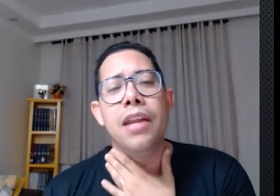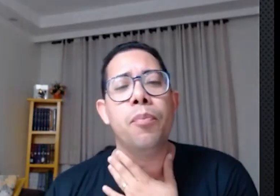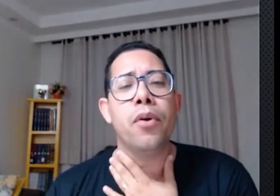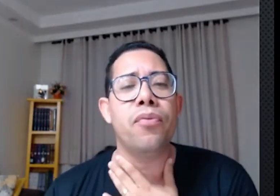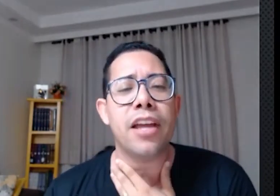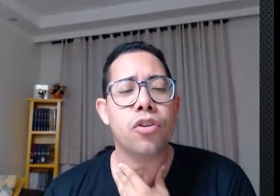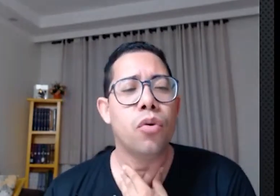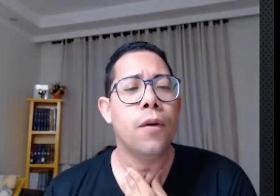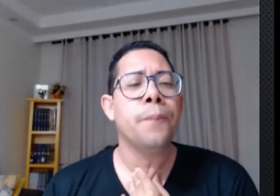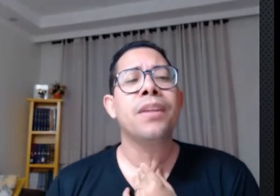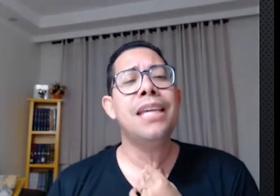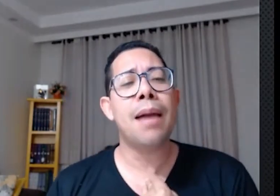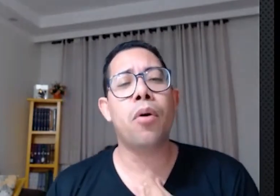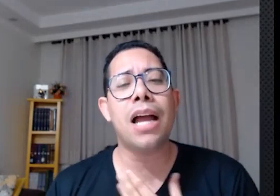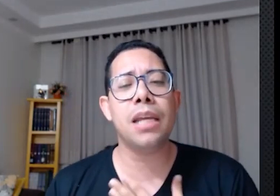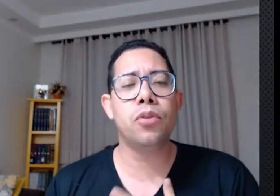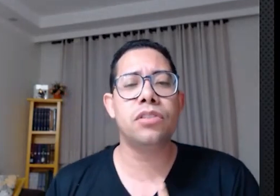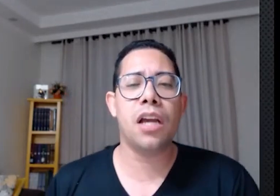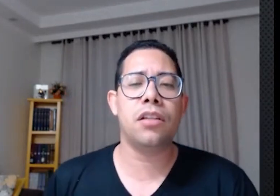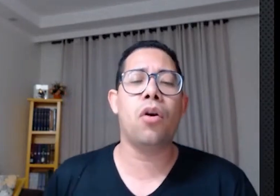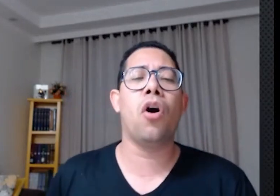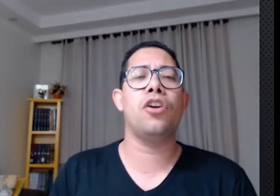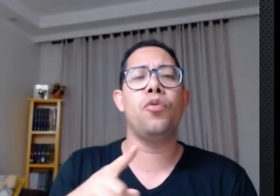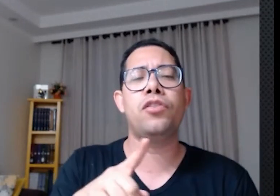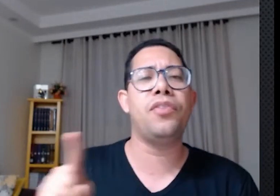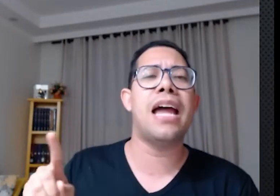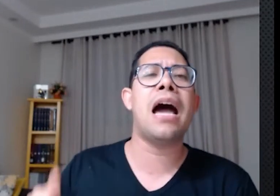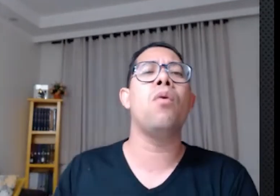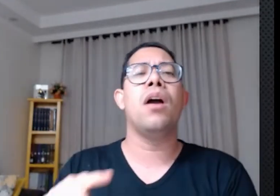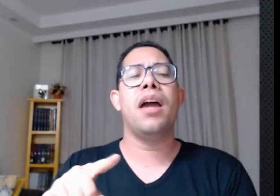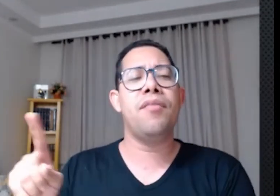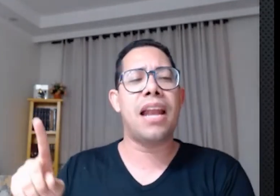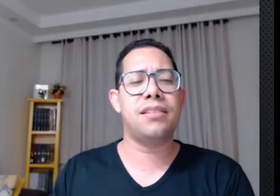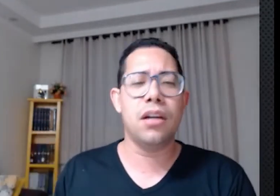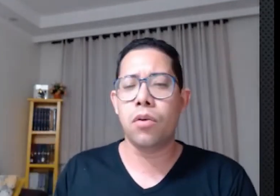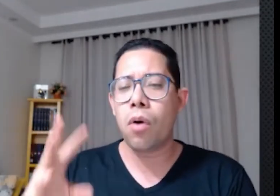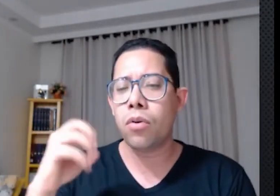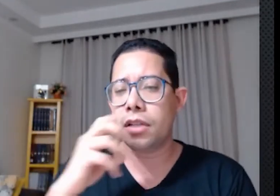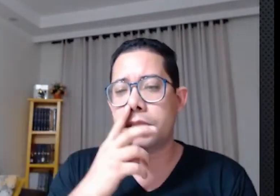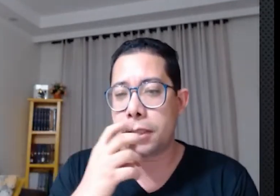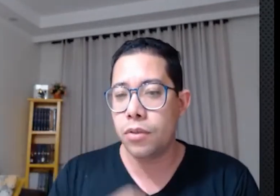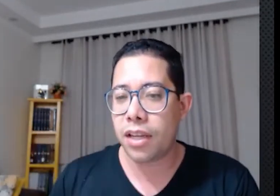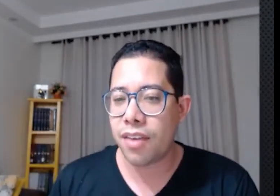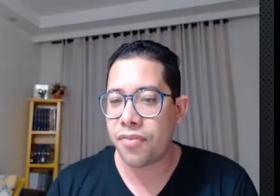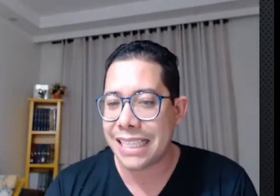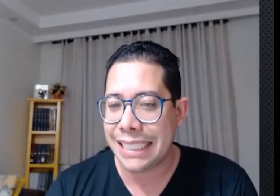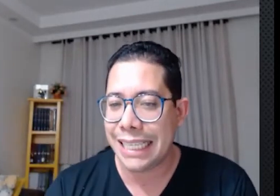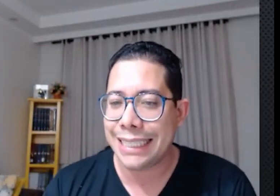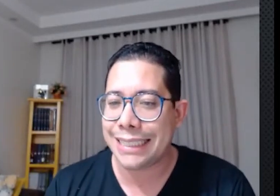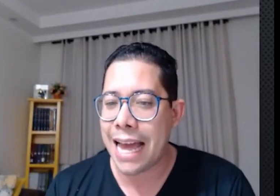é livro profético, que é Apocalipse, ou seja, você coloca juízo final, revelação, ou algo nesse sentido aí que